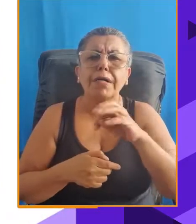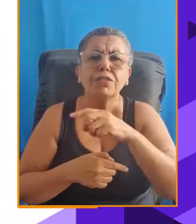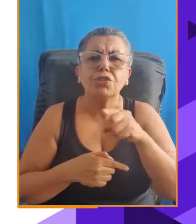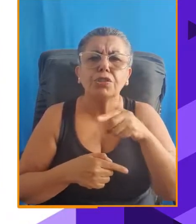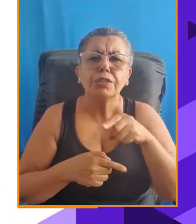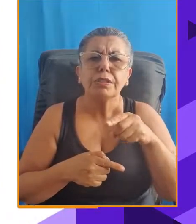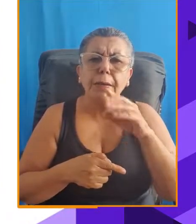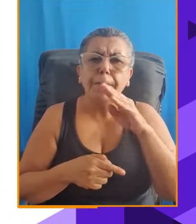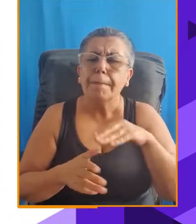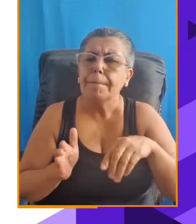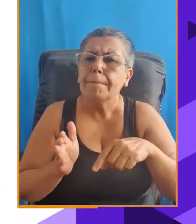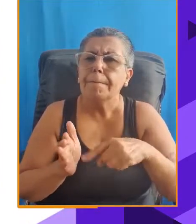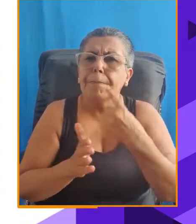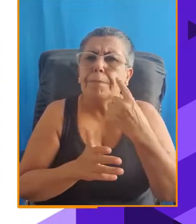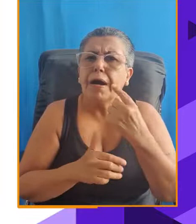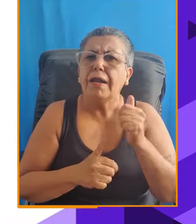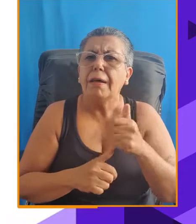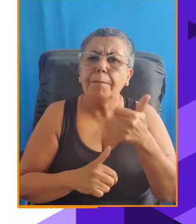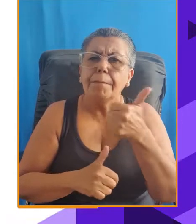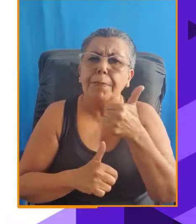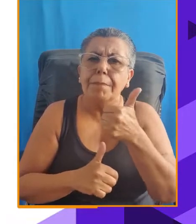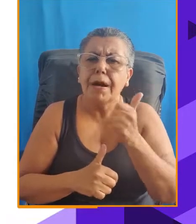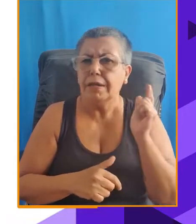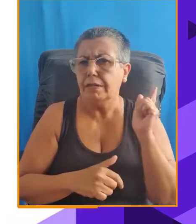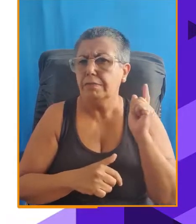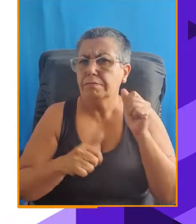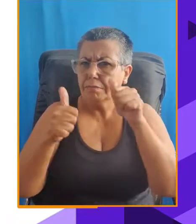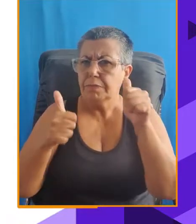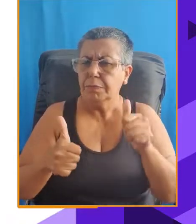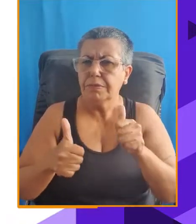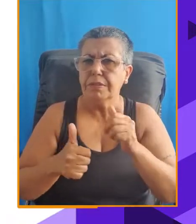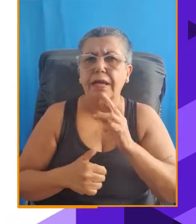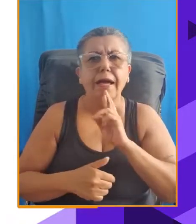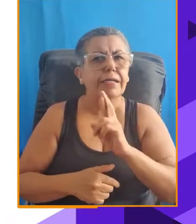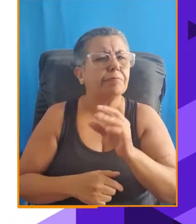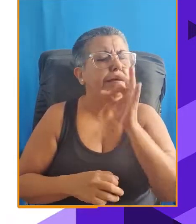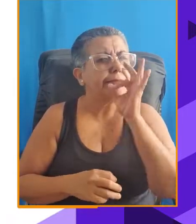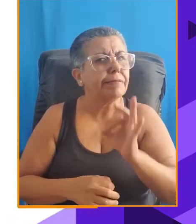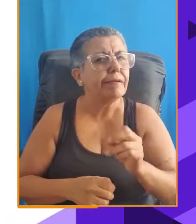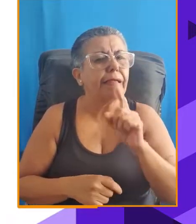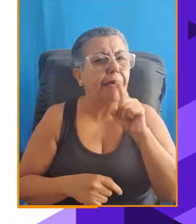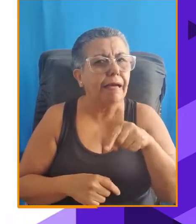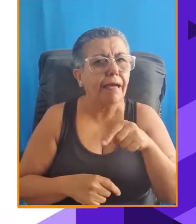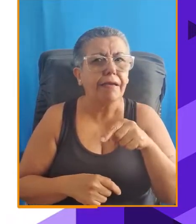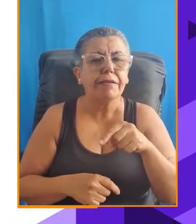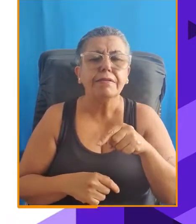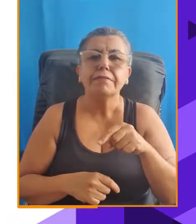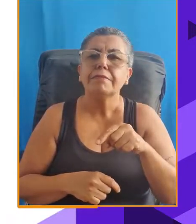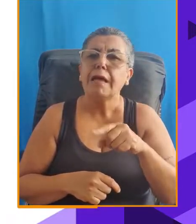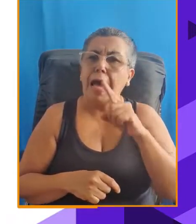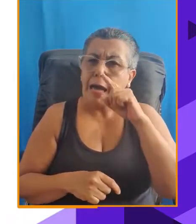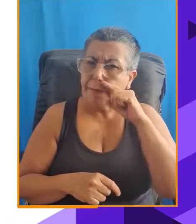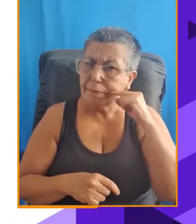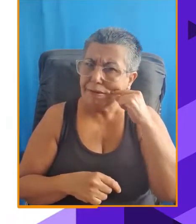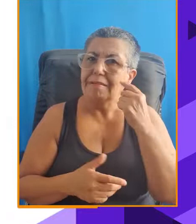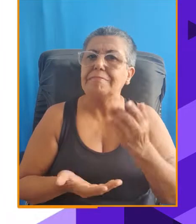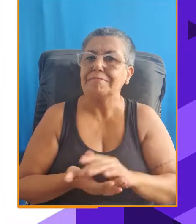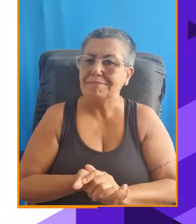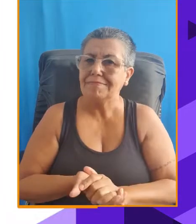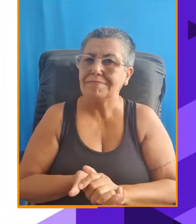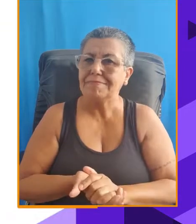primário preponderante nessa imagem? A resposta correta é o matiz amarelo.